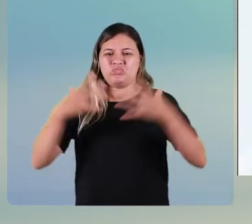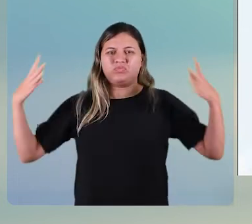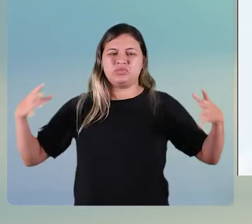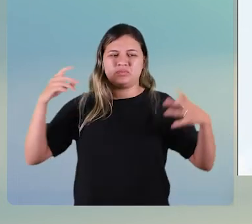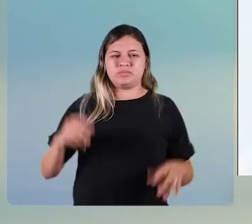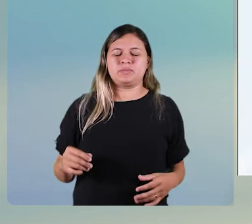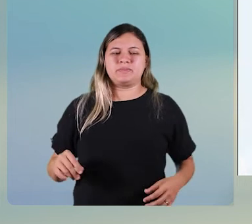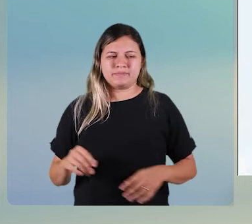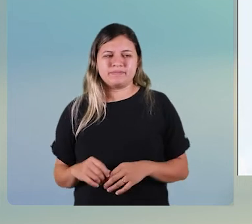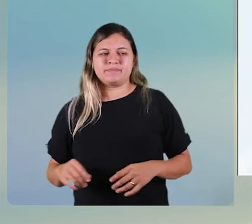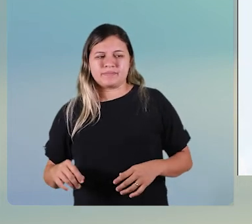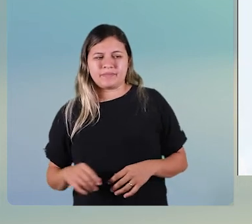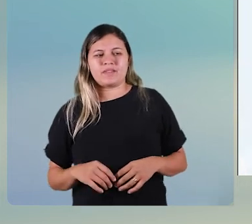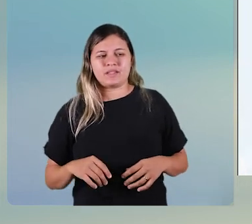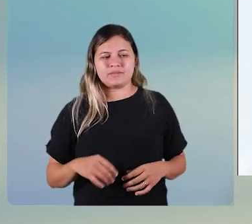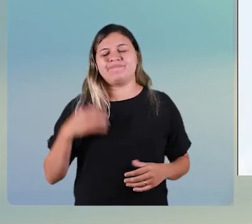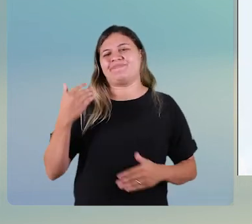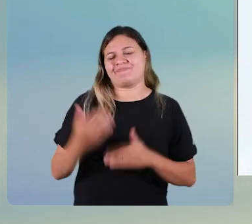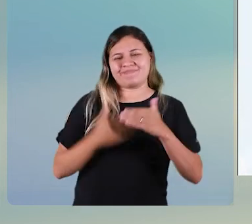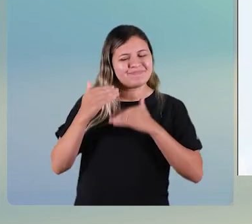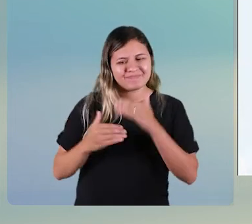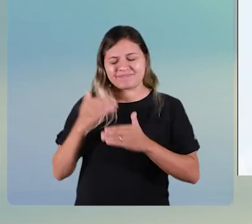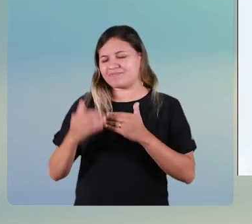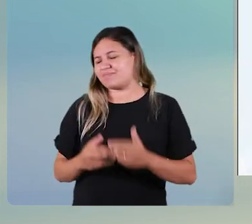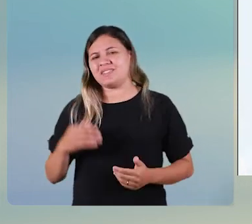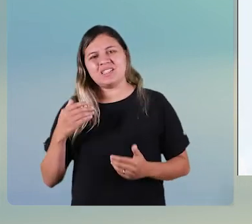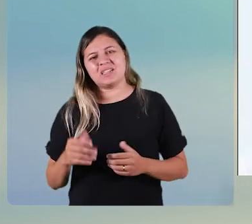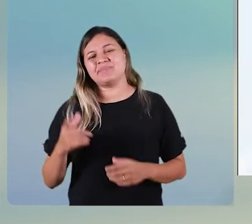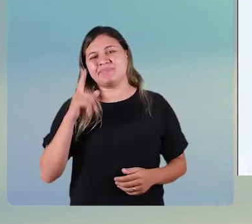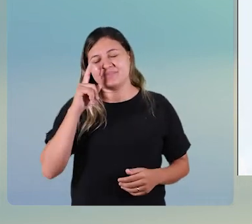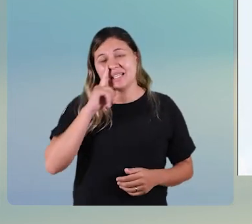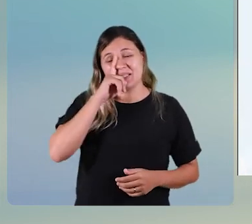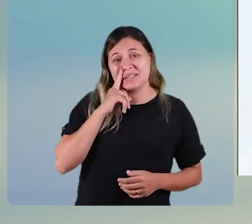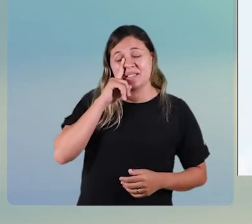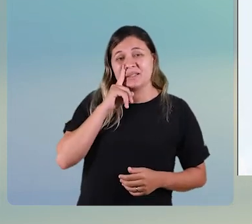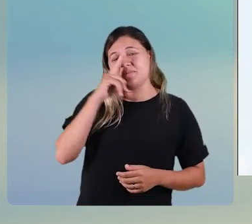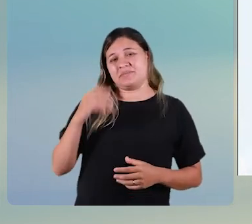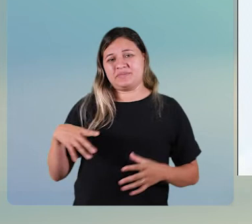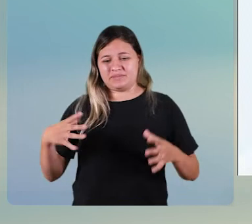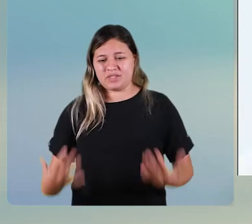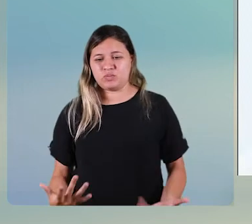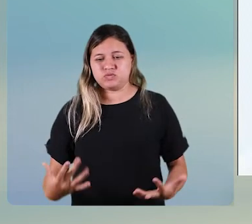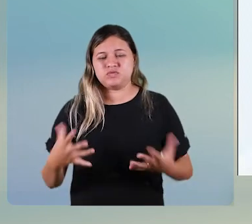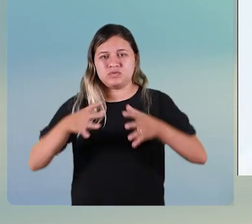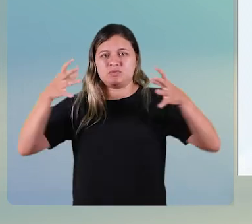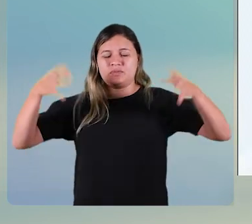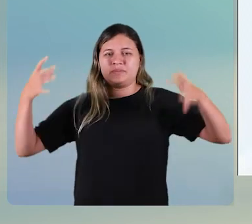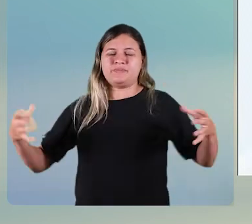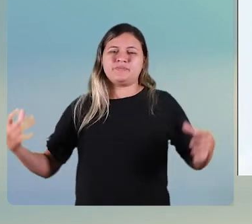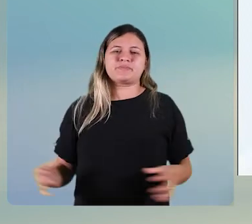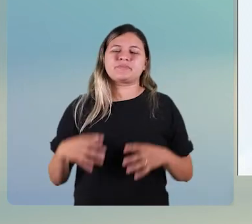aí é um tipo de desastre sério porque ele perdura por várias gerações, os efeitos, né? Até hoje tem lá em Hiroshima e Nagasaki,